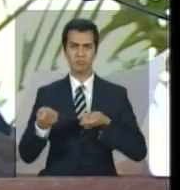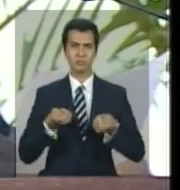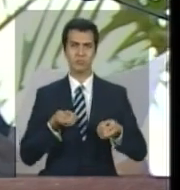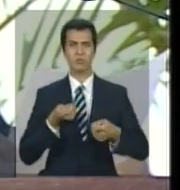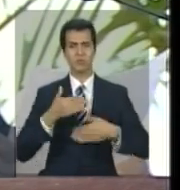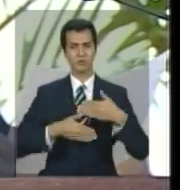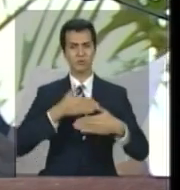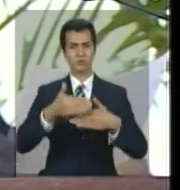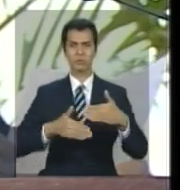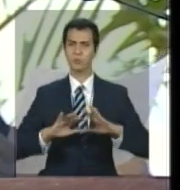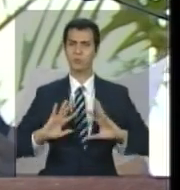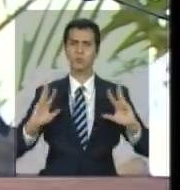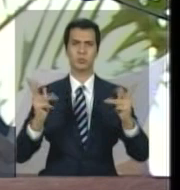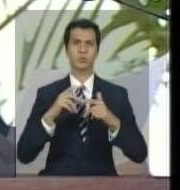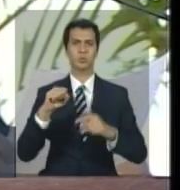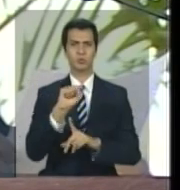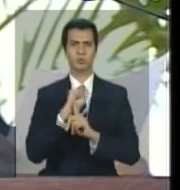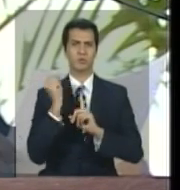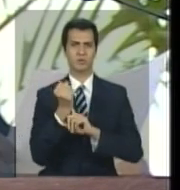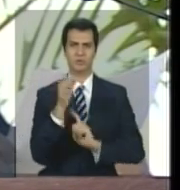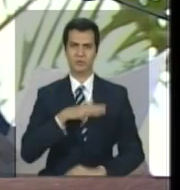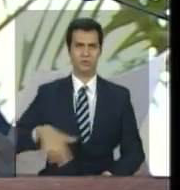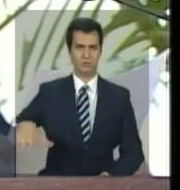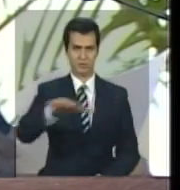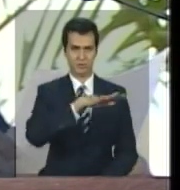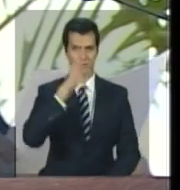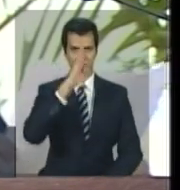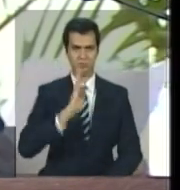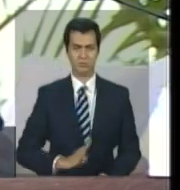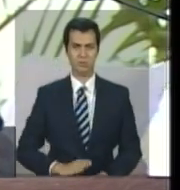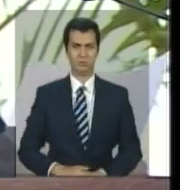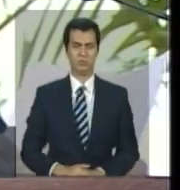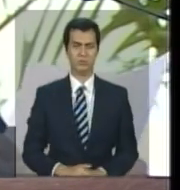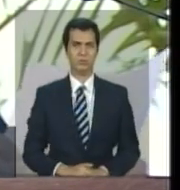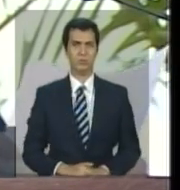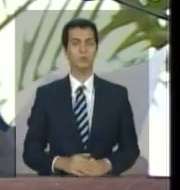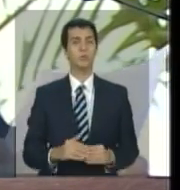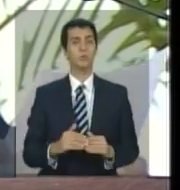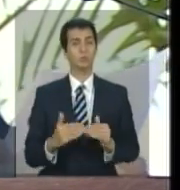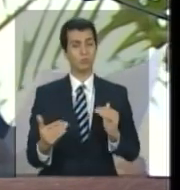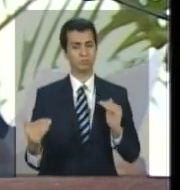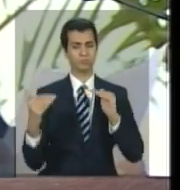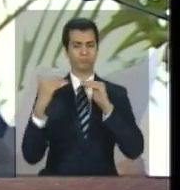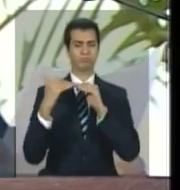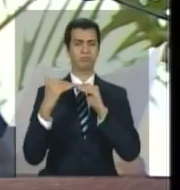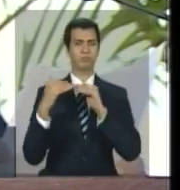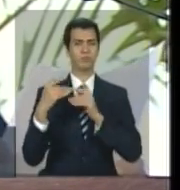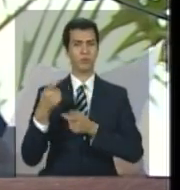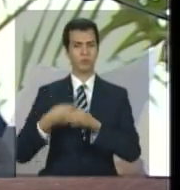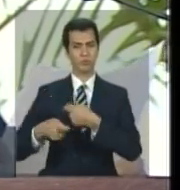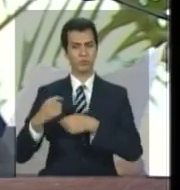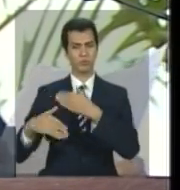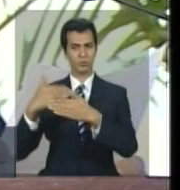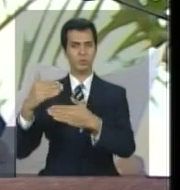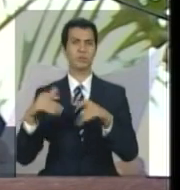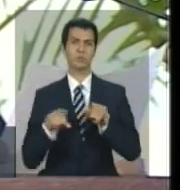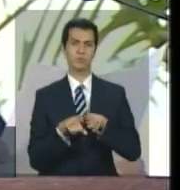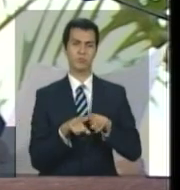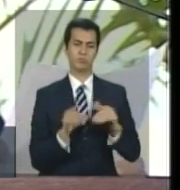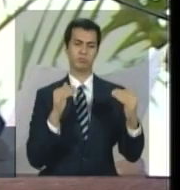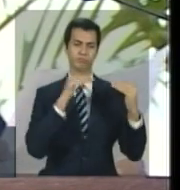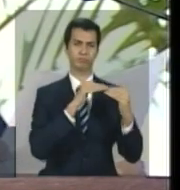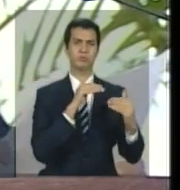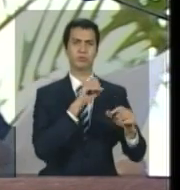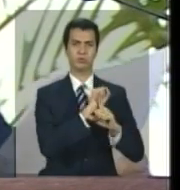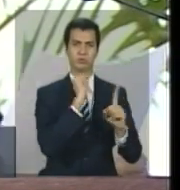de todos os setores da sociedade brasileira, em perfeita sincronia com o desenvolvimento econômico e social do